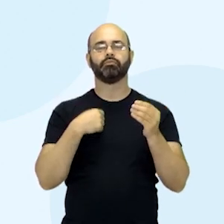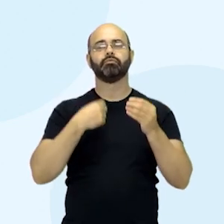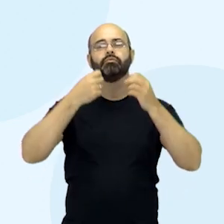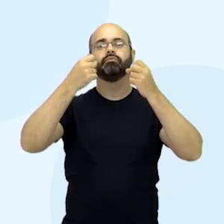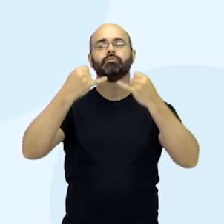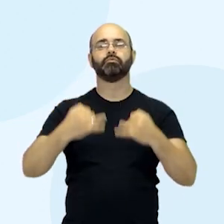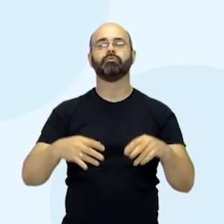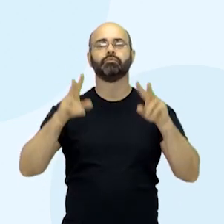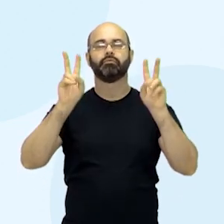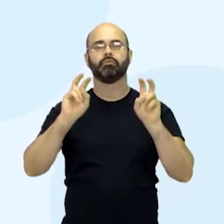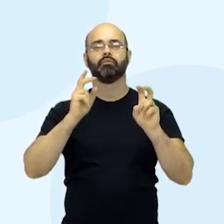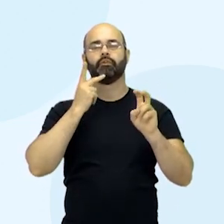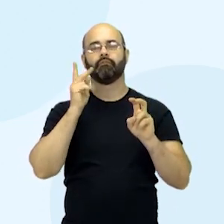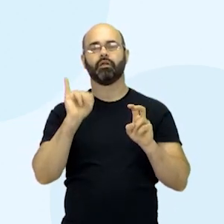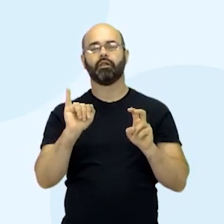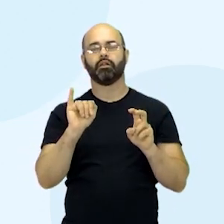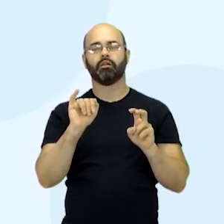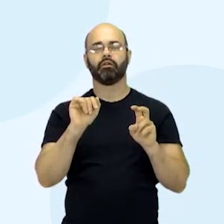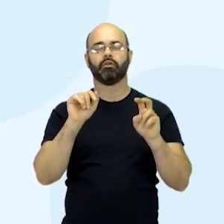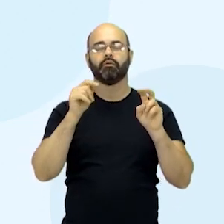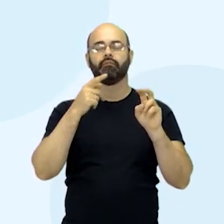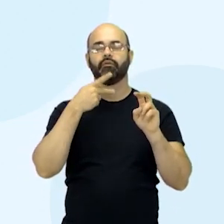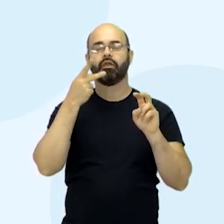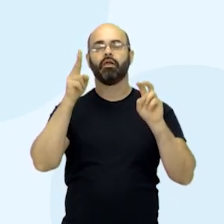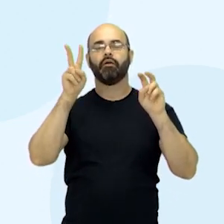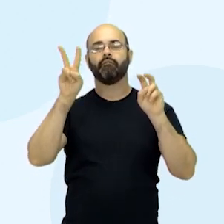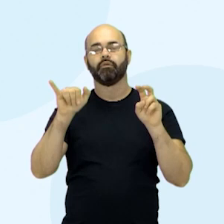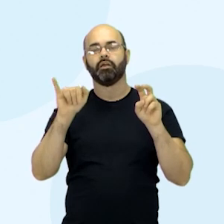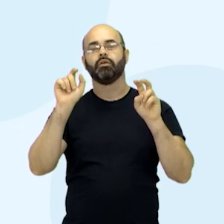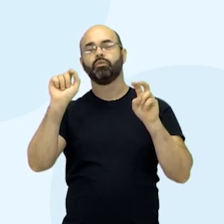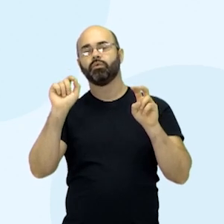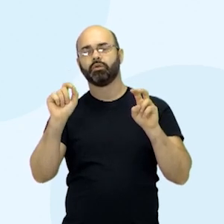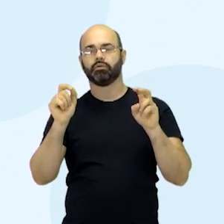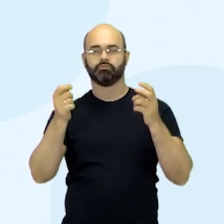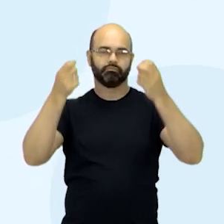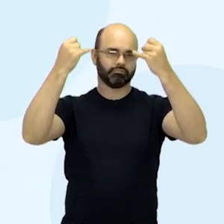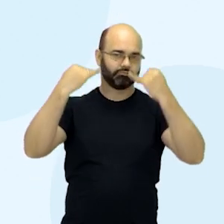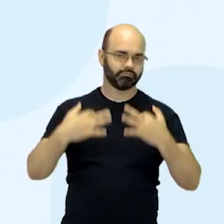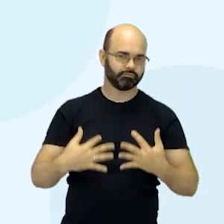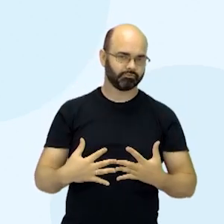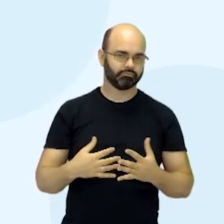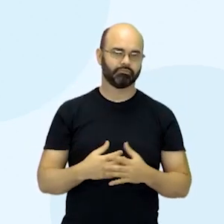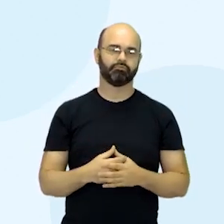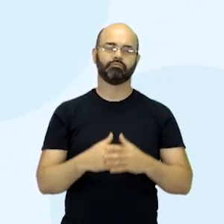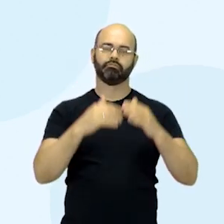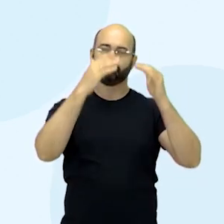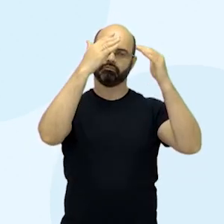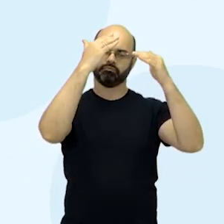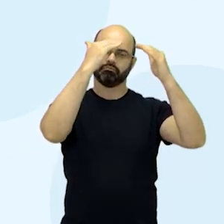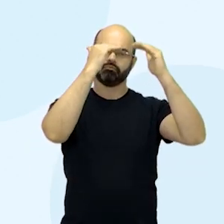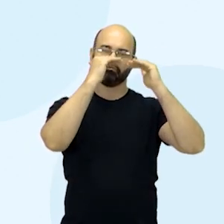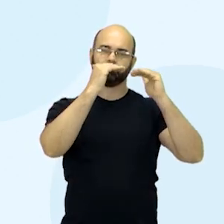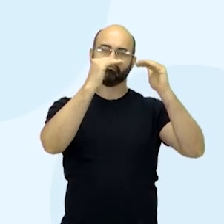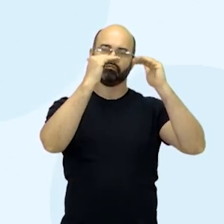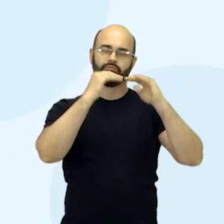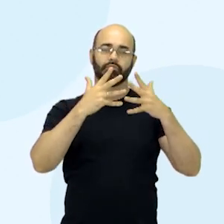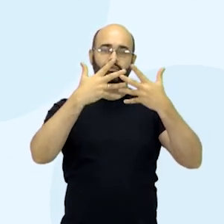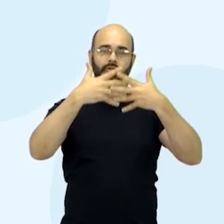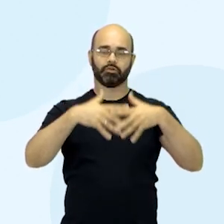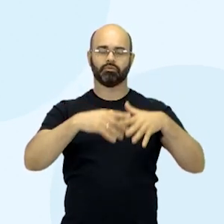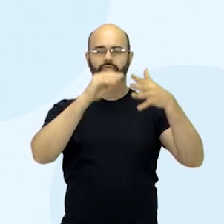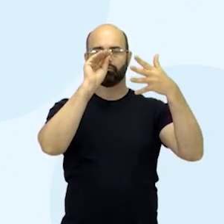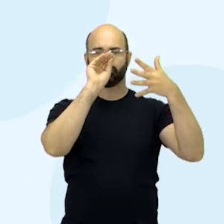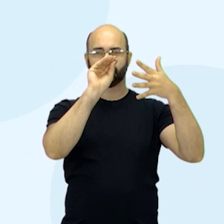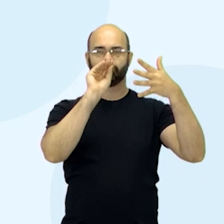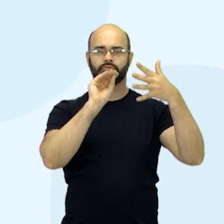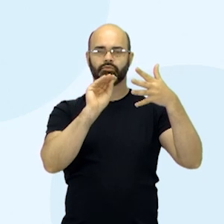vai falar, como você vai falar, qual a ideia central que vai ser abordada. Aí depois você vai desenvolvendo a estrutura dele,